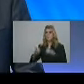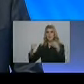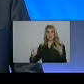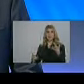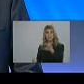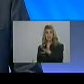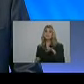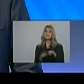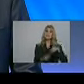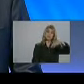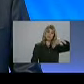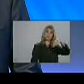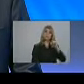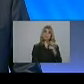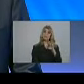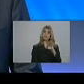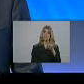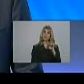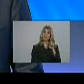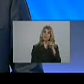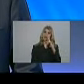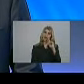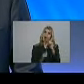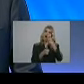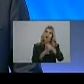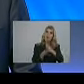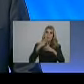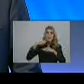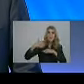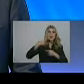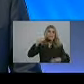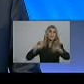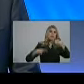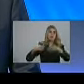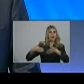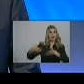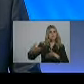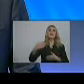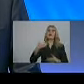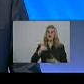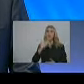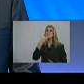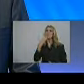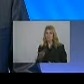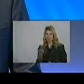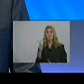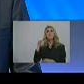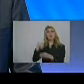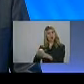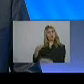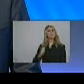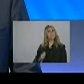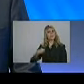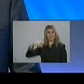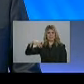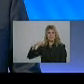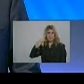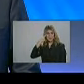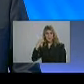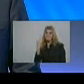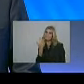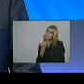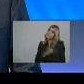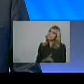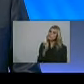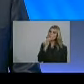que o Marcelo Freixo possa nos acompanhar nos próximos debates. Eu votei a favor da participação dele. Uma pena que ele não